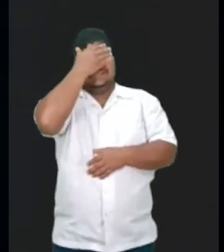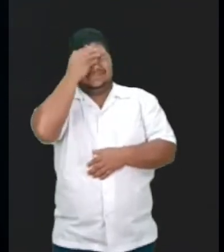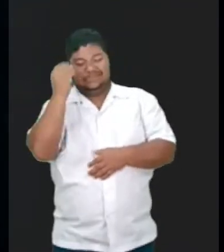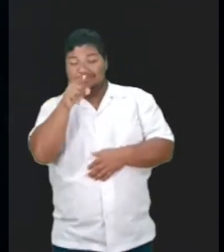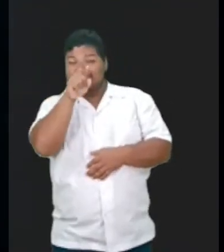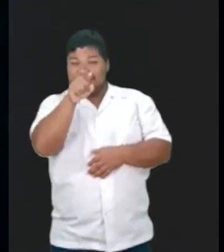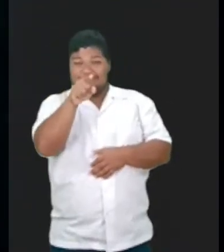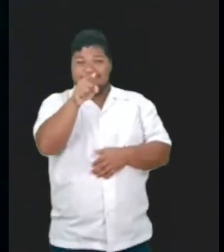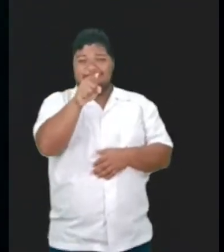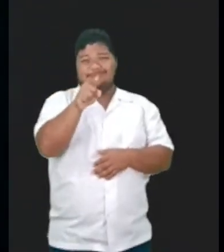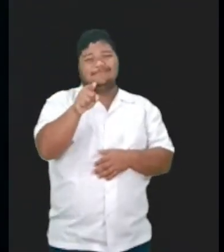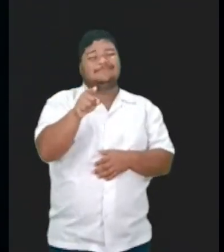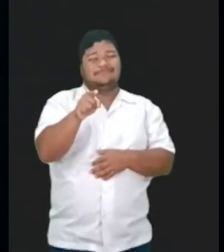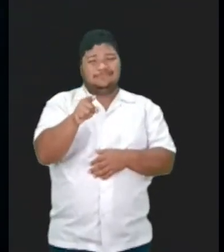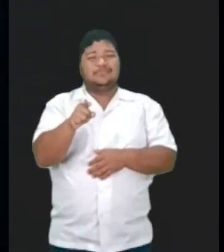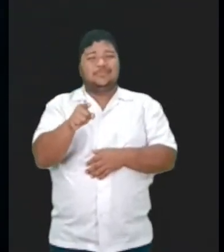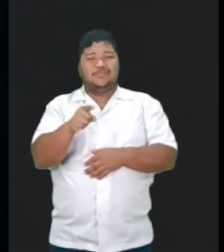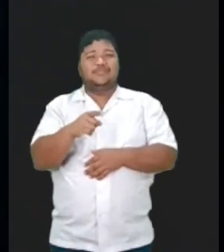sua dor.